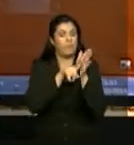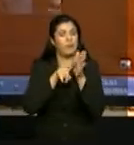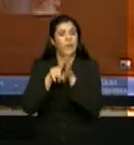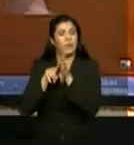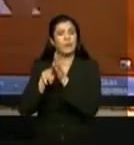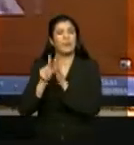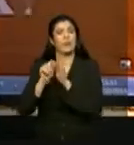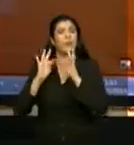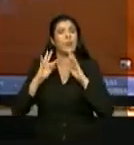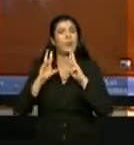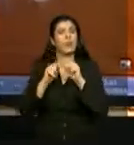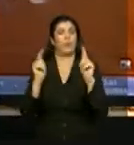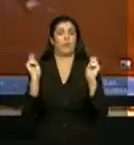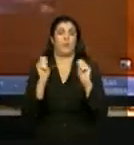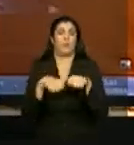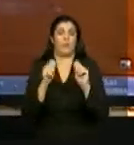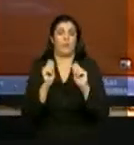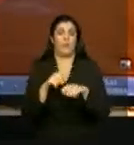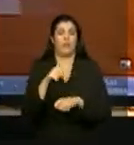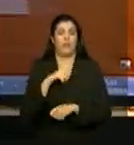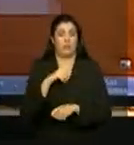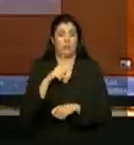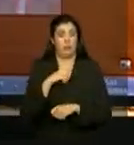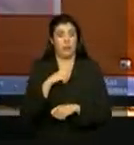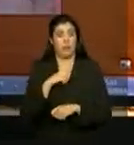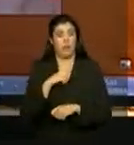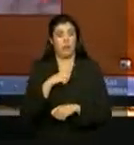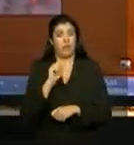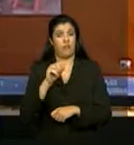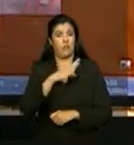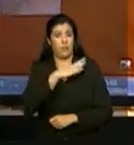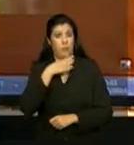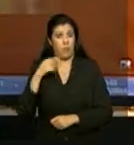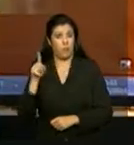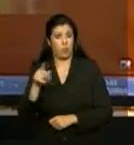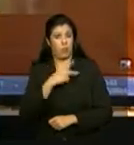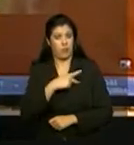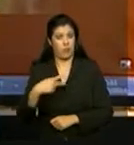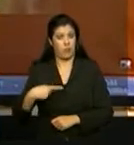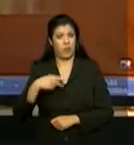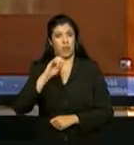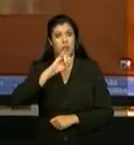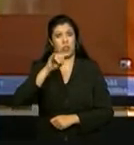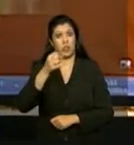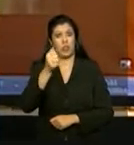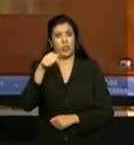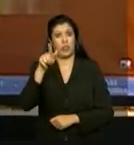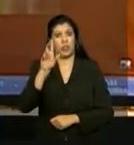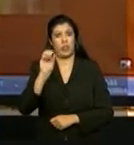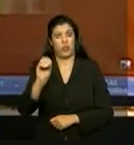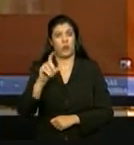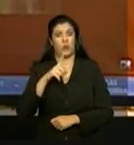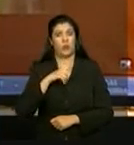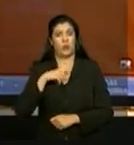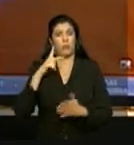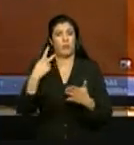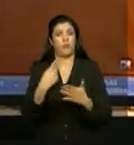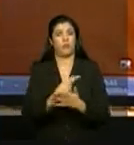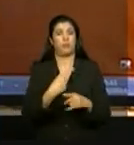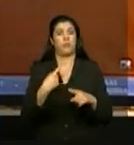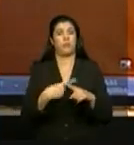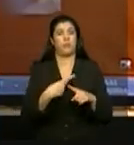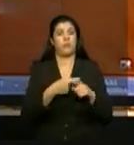toda esta possibilidade de que a morte do presidente joão goulart tenha sido é provocada